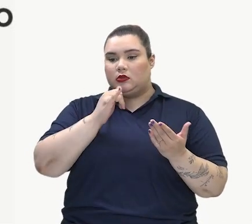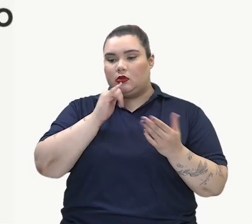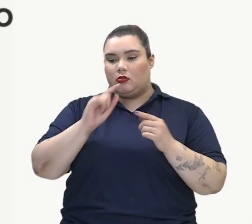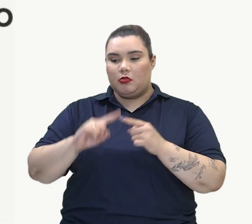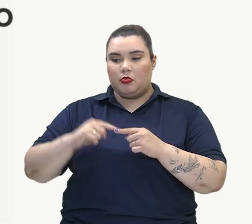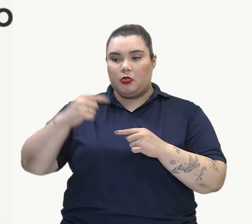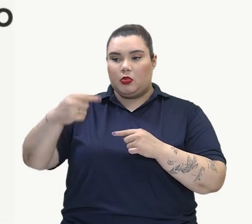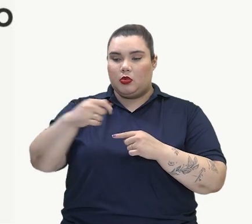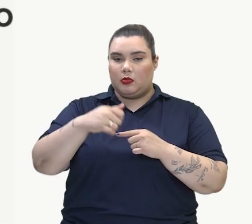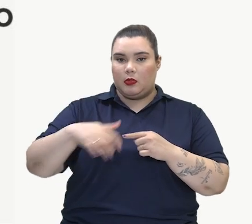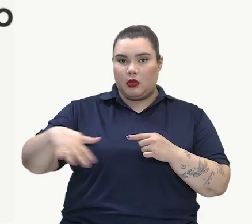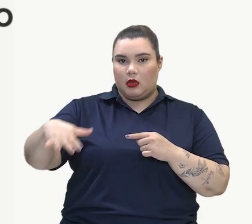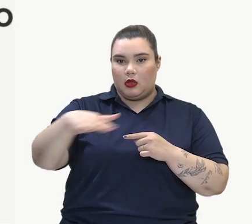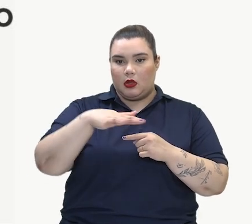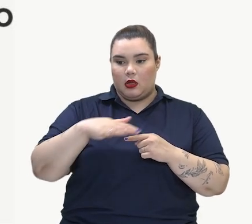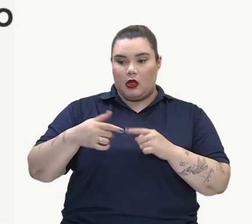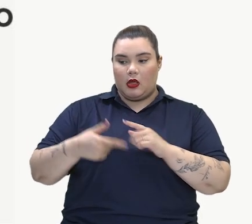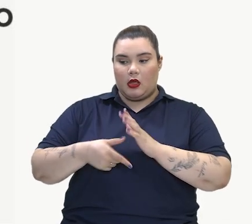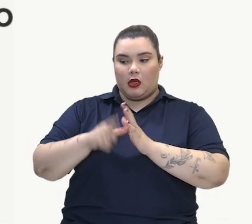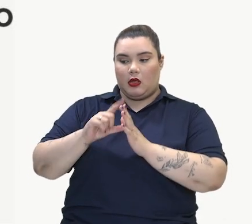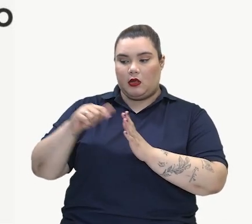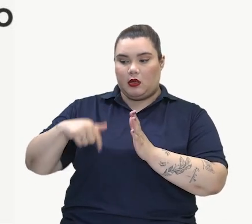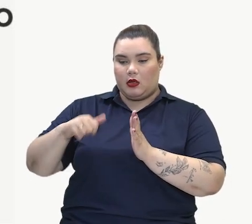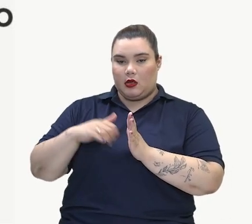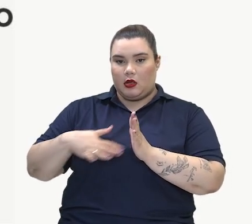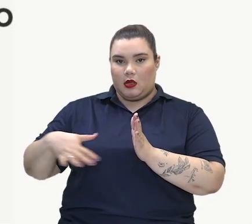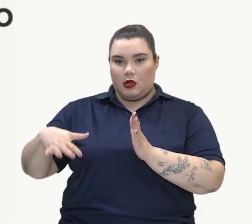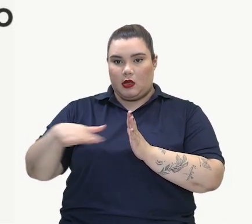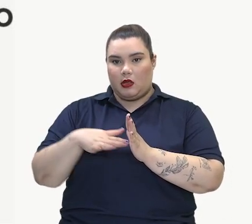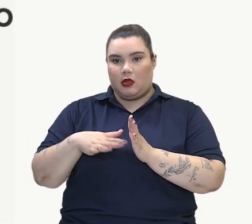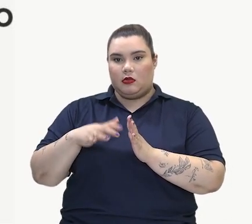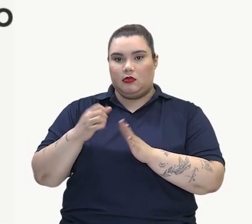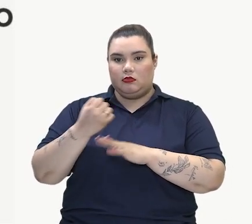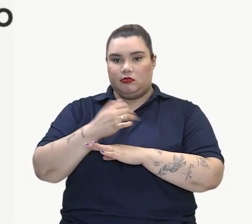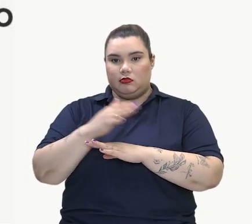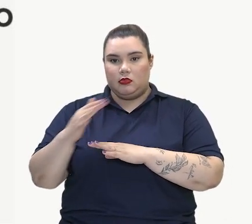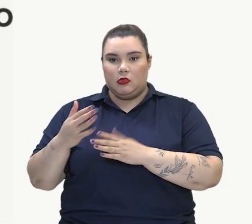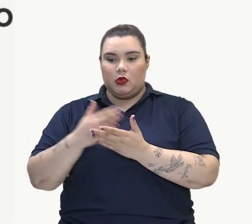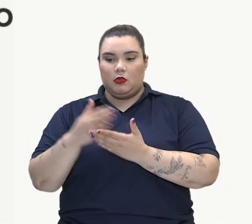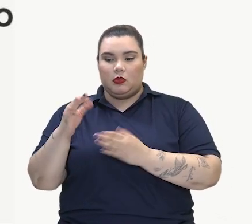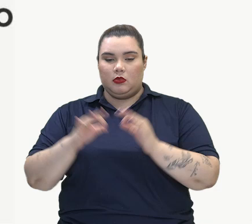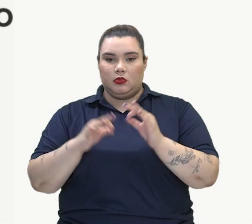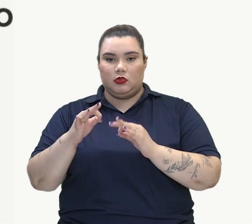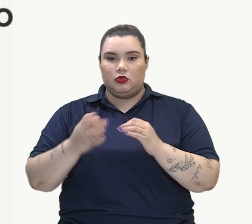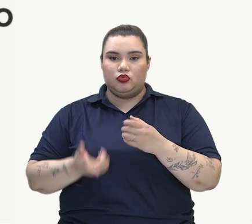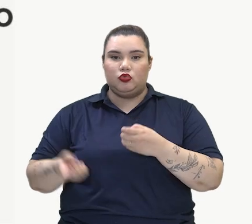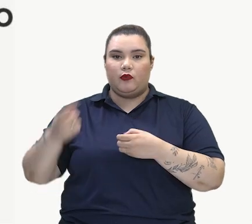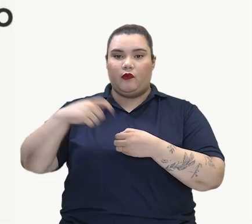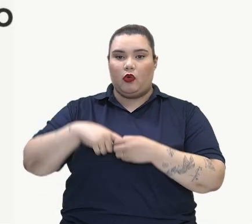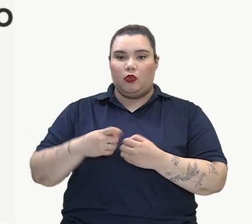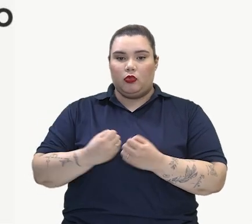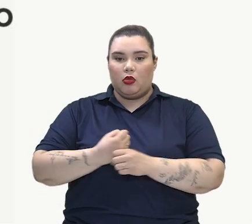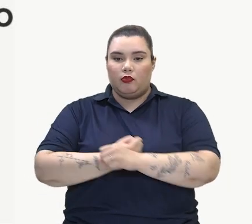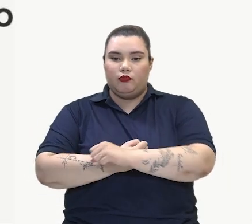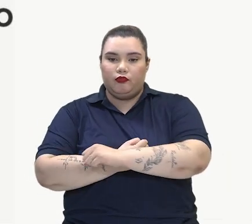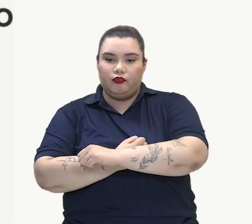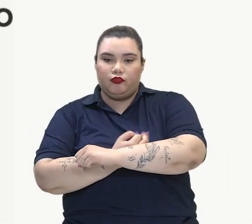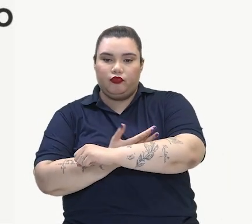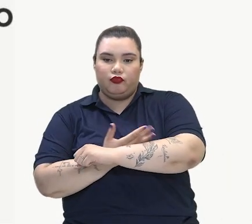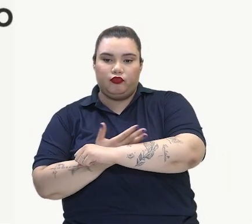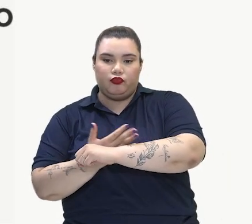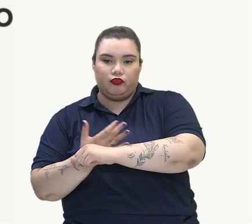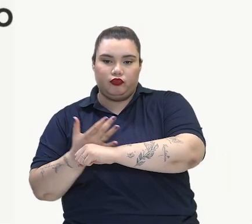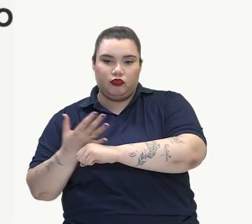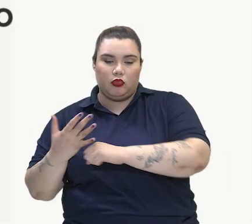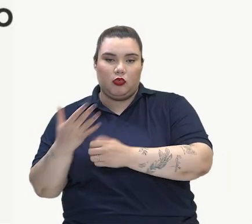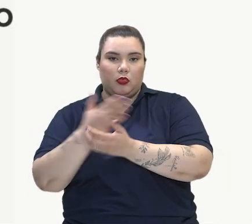próxima área, aquela que anteriormente havia sido devastada, ela entra em processo de regeneração. Então, ali dá um tempo